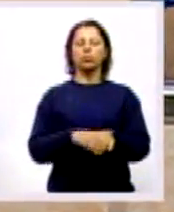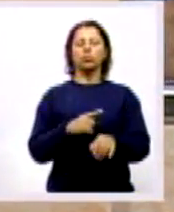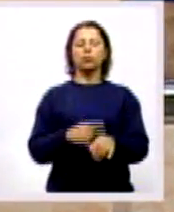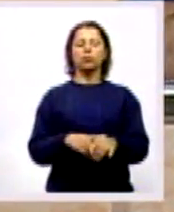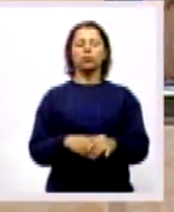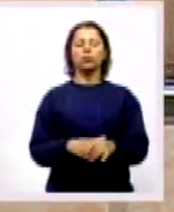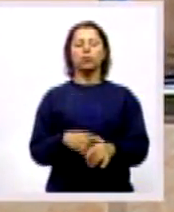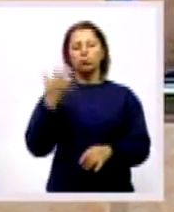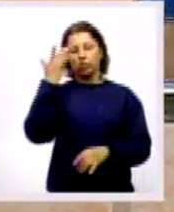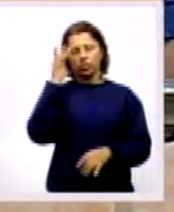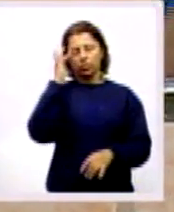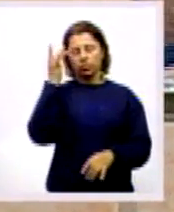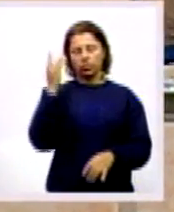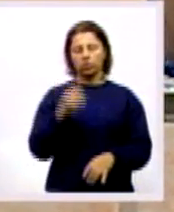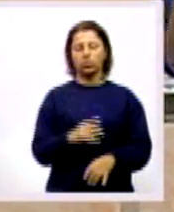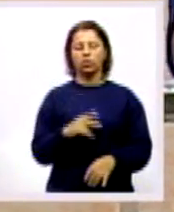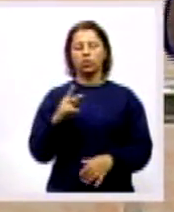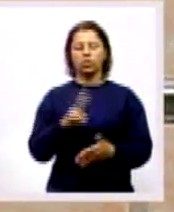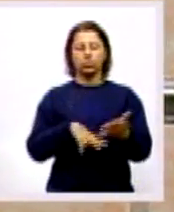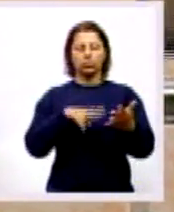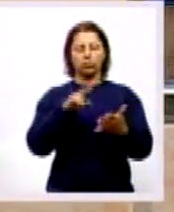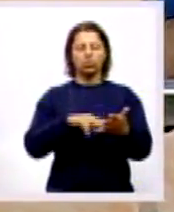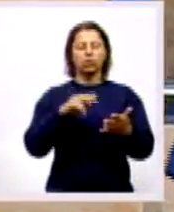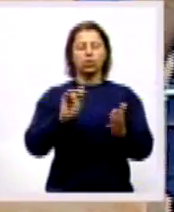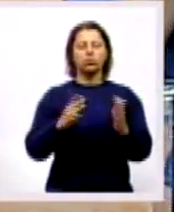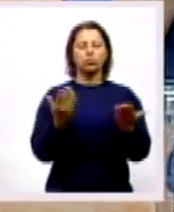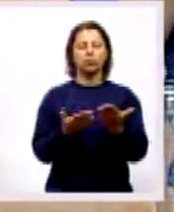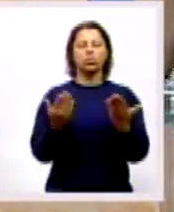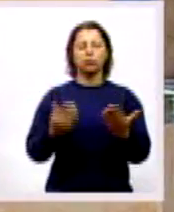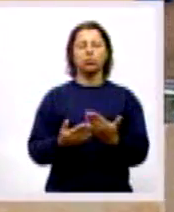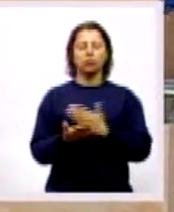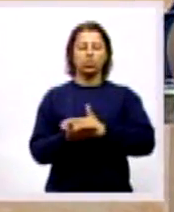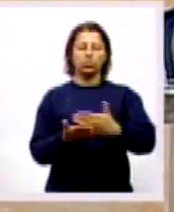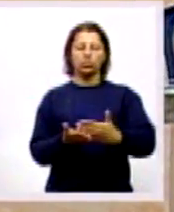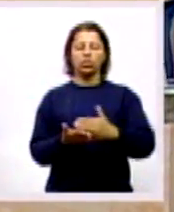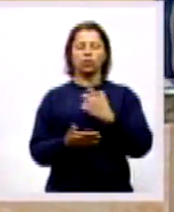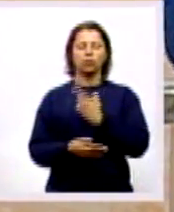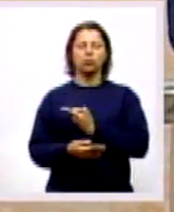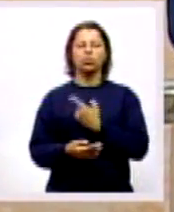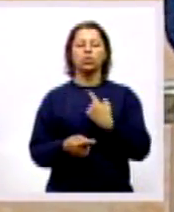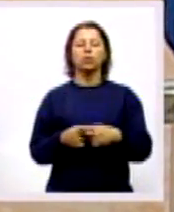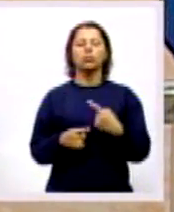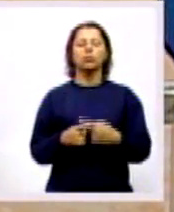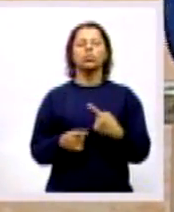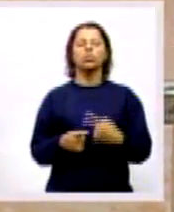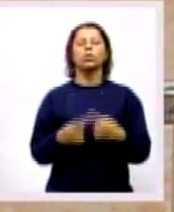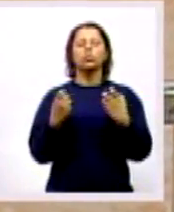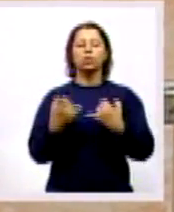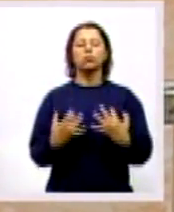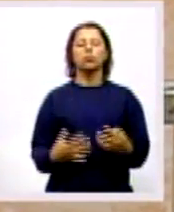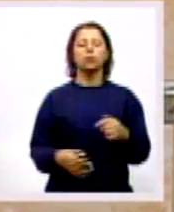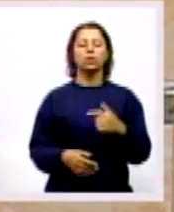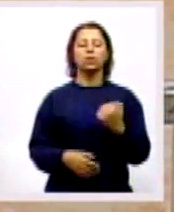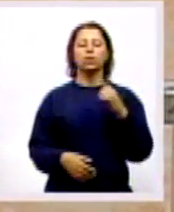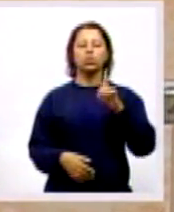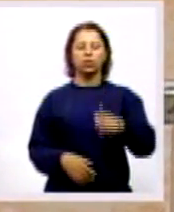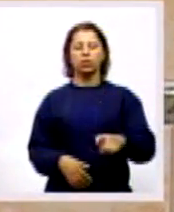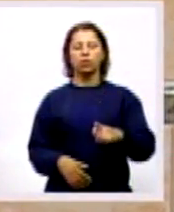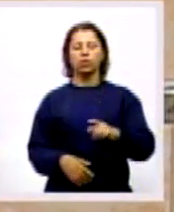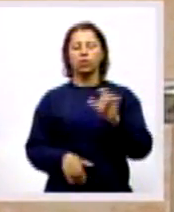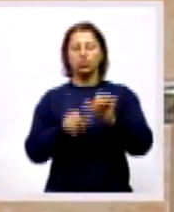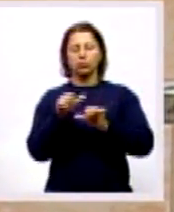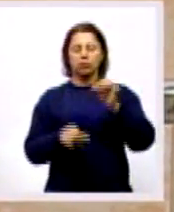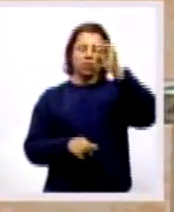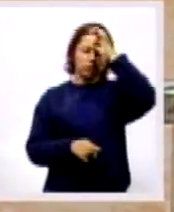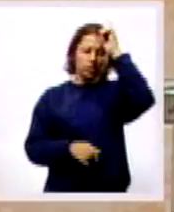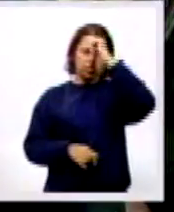achei que esse texto seria riquíssimo para nós começarmos essa manhã de hoje, para traduzir um pouco da ação do Espírito Santo em